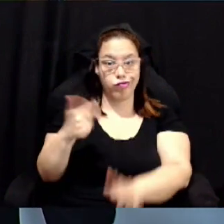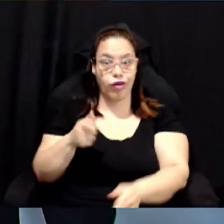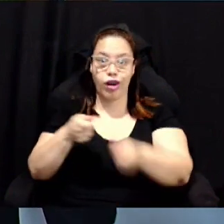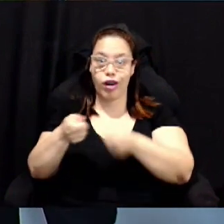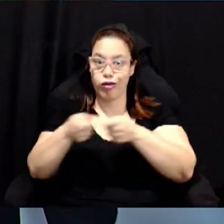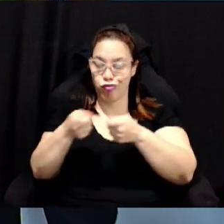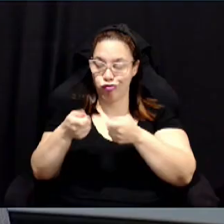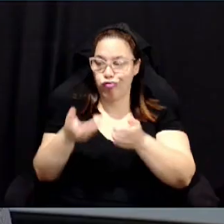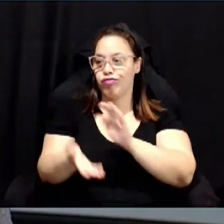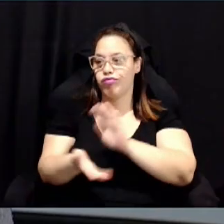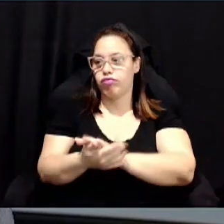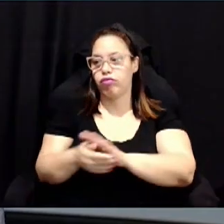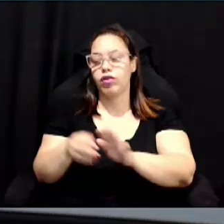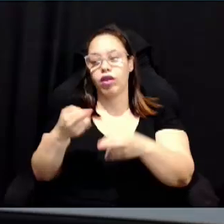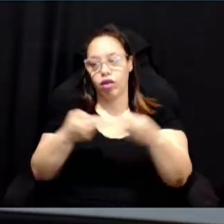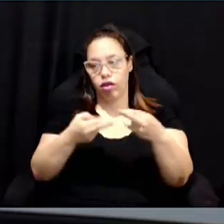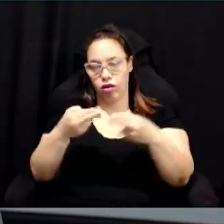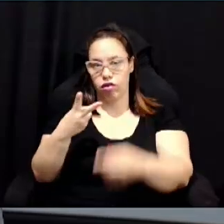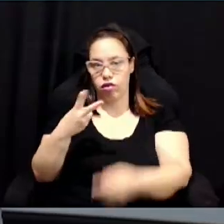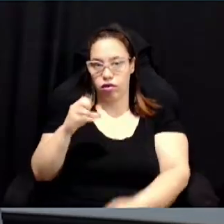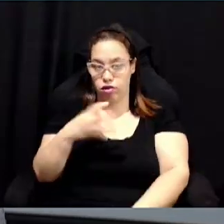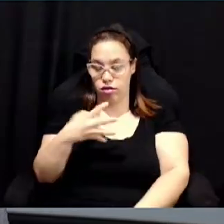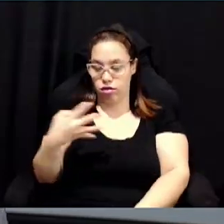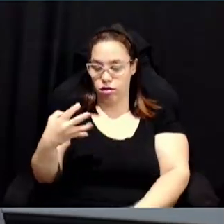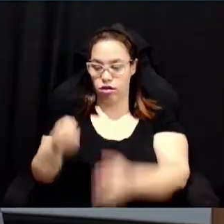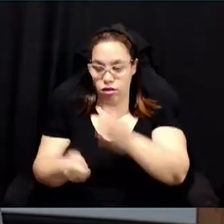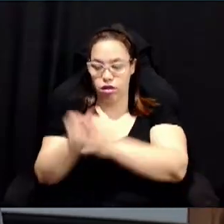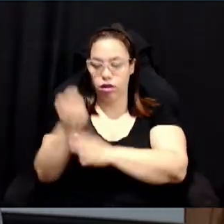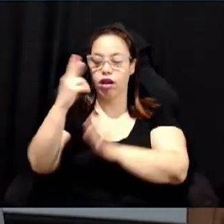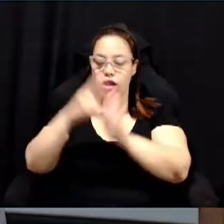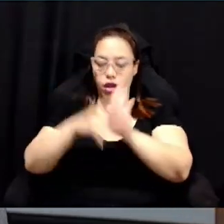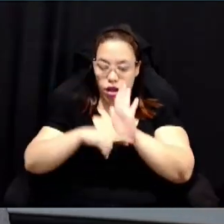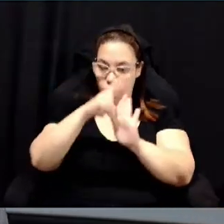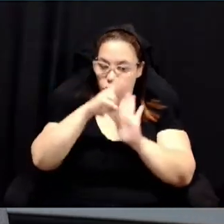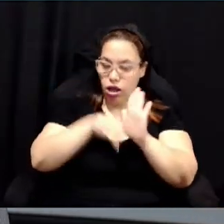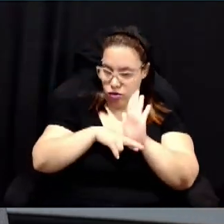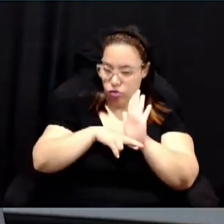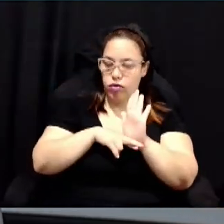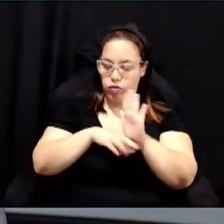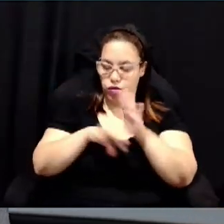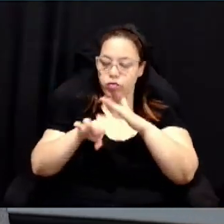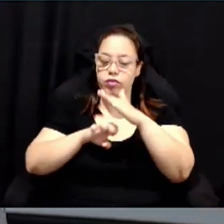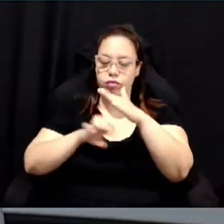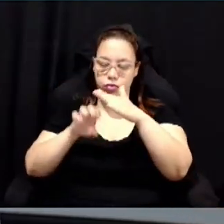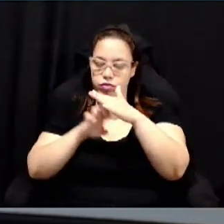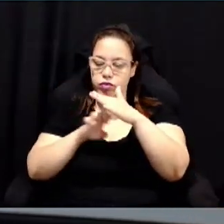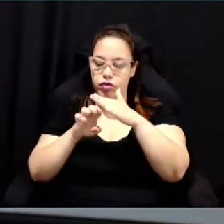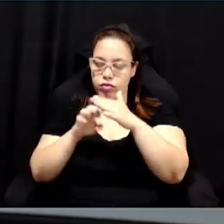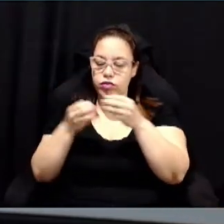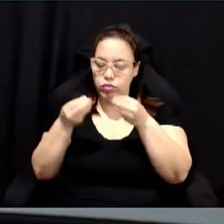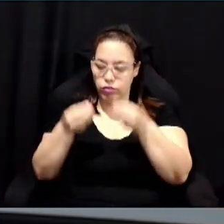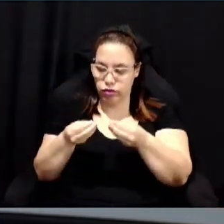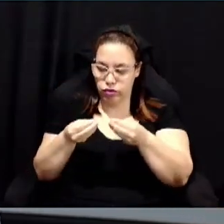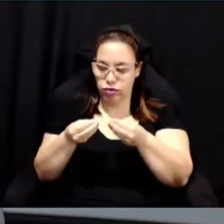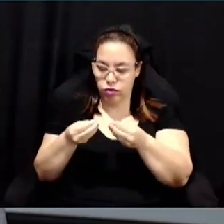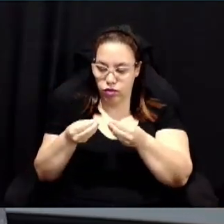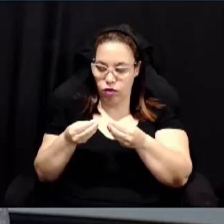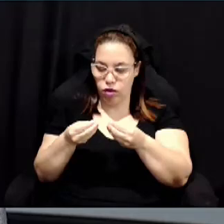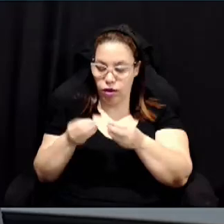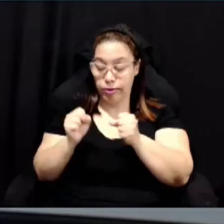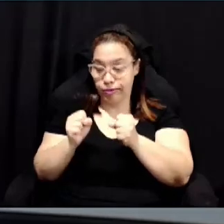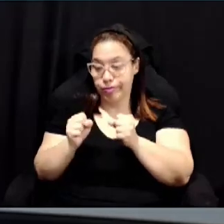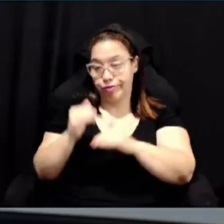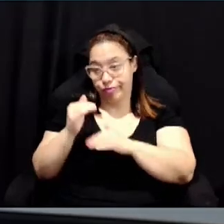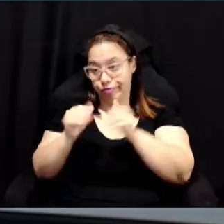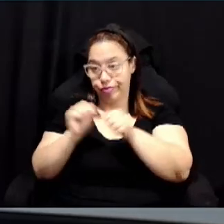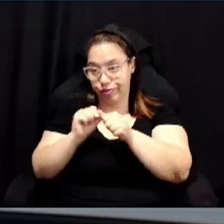sido regulamentado em 2024, surgiram regras para que as empresas, requisitos para que as empresas possam operar,